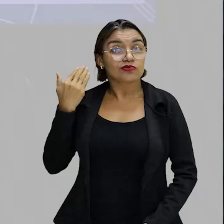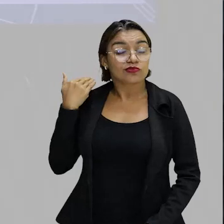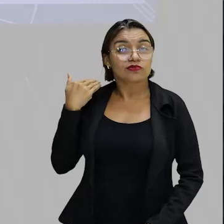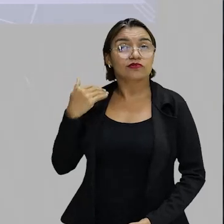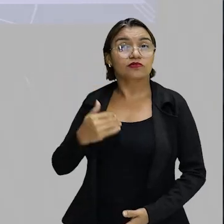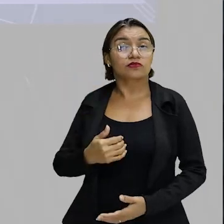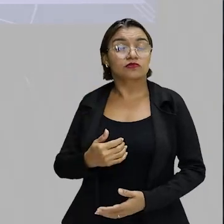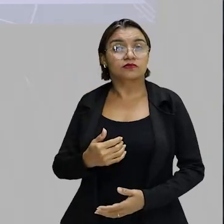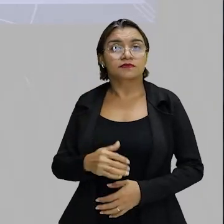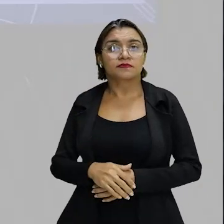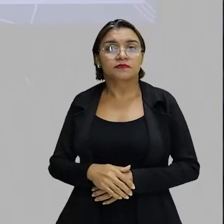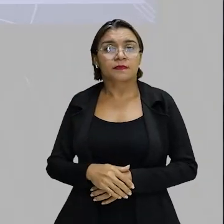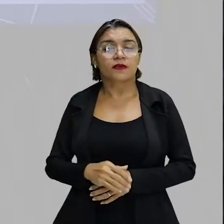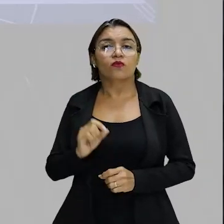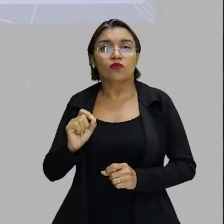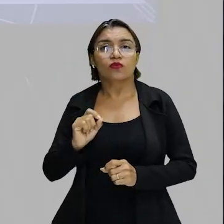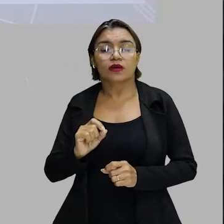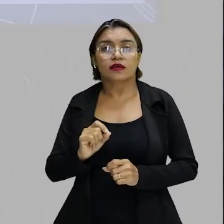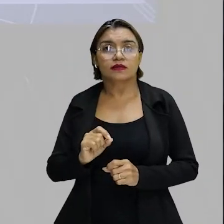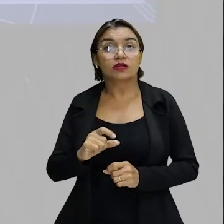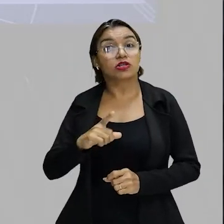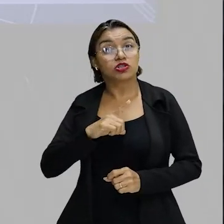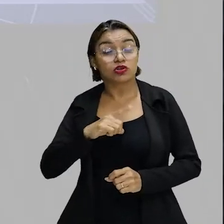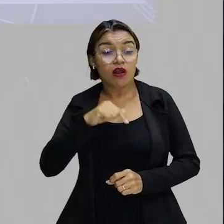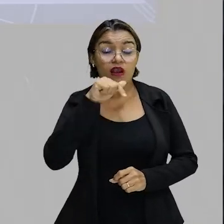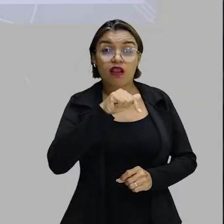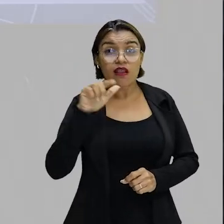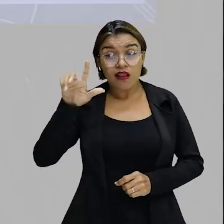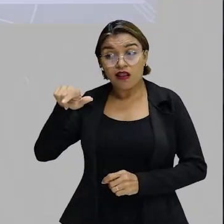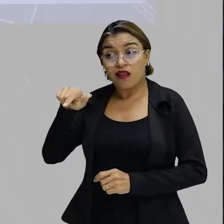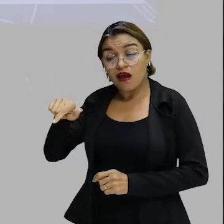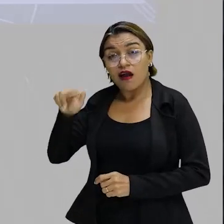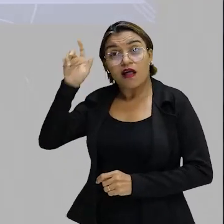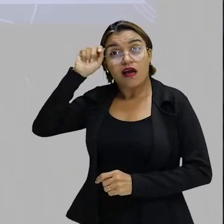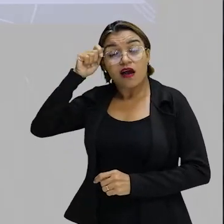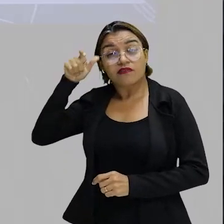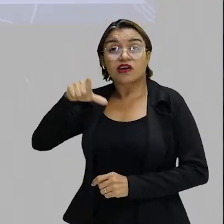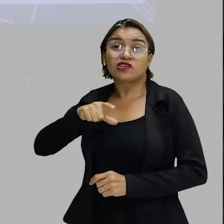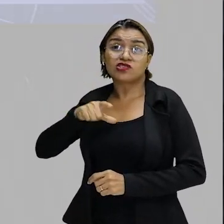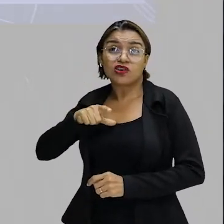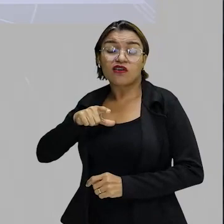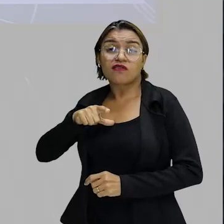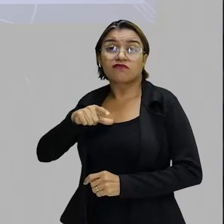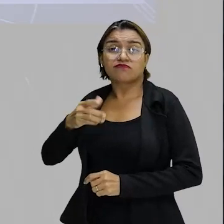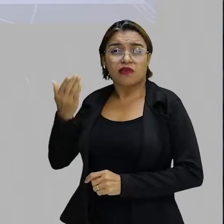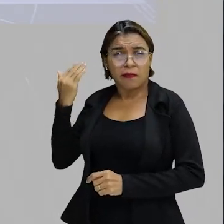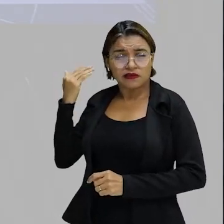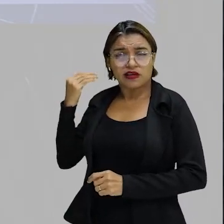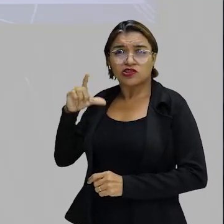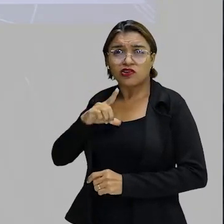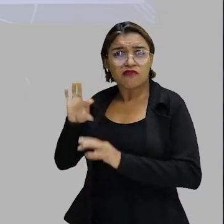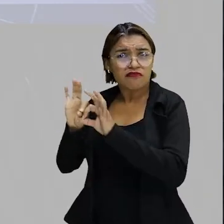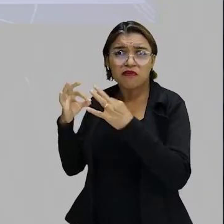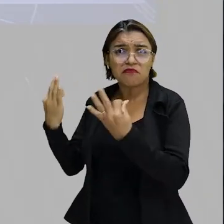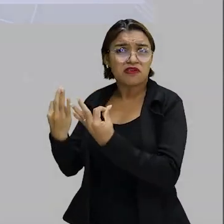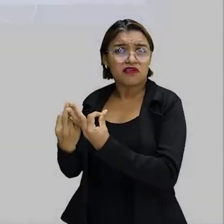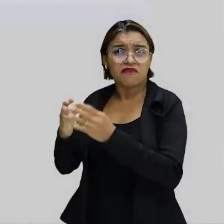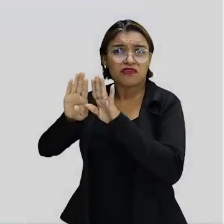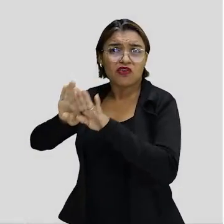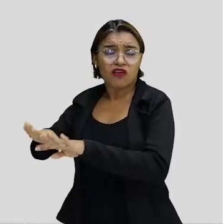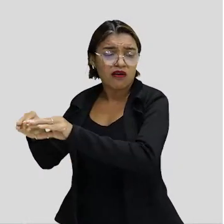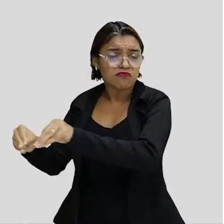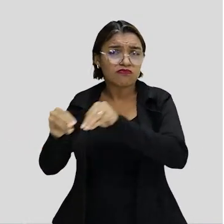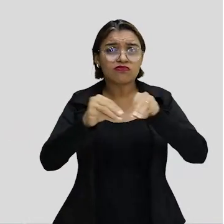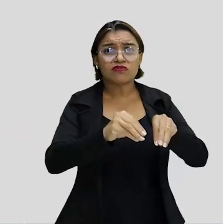antepassados que vieram. Tinham família, gente, onde eles moravam e vieram assim, para cá desse jeito. Isso é muito triste.